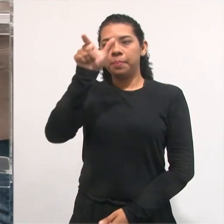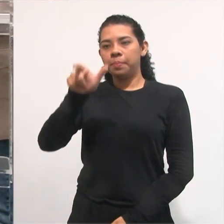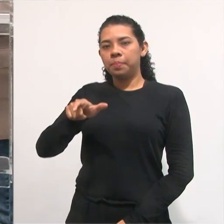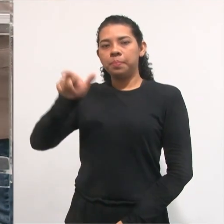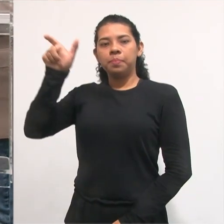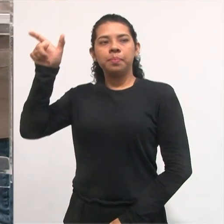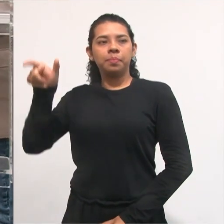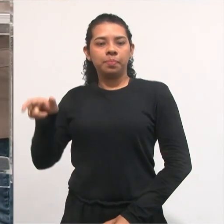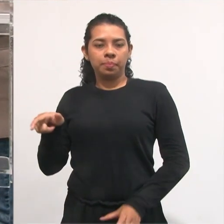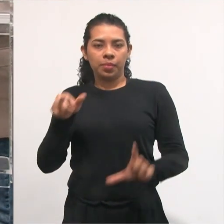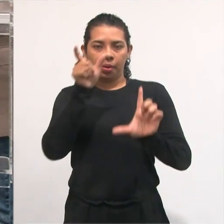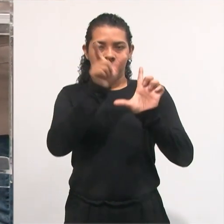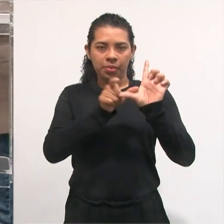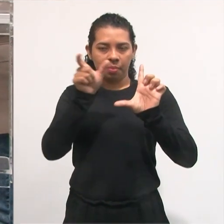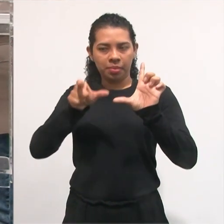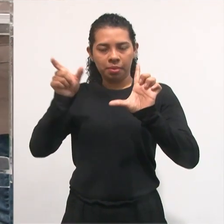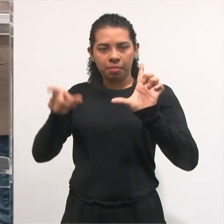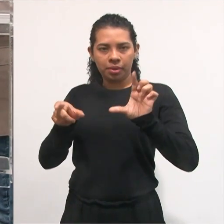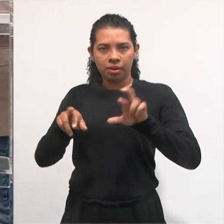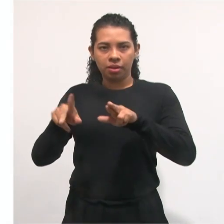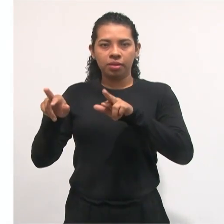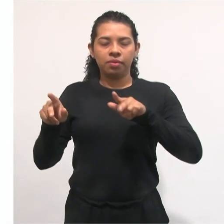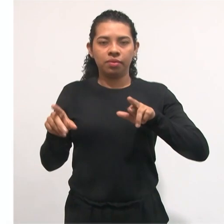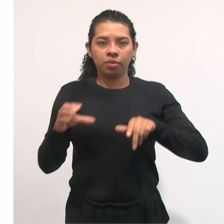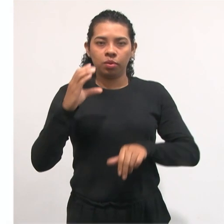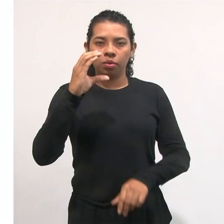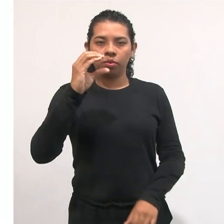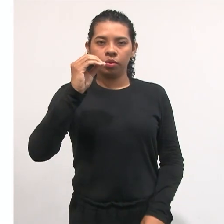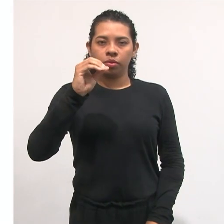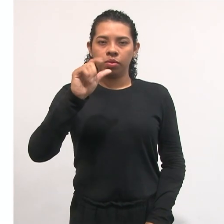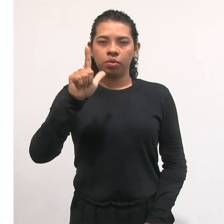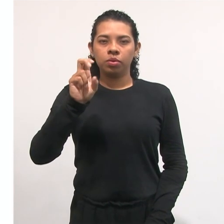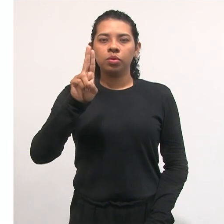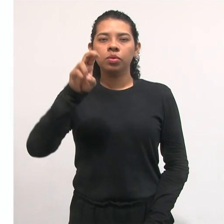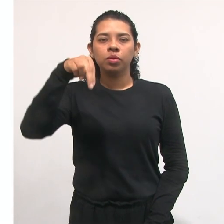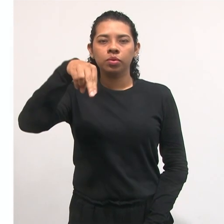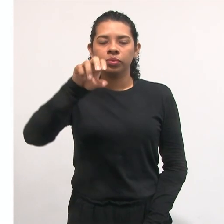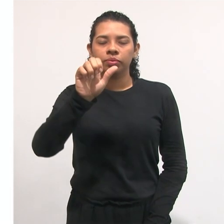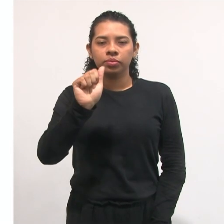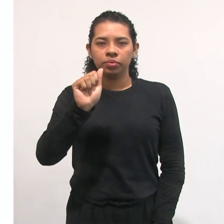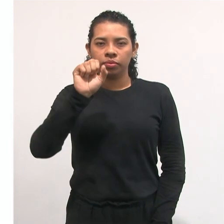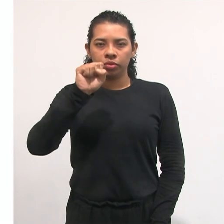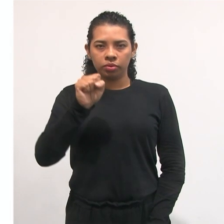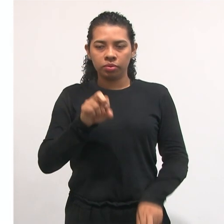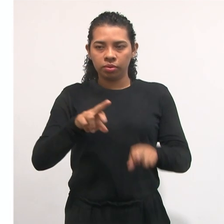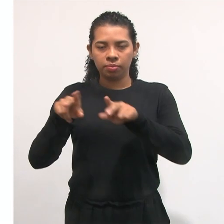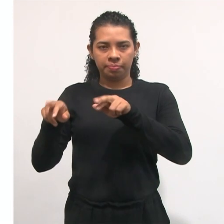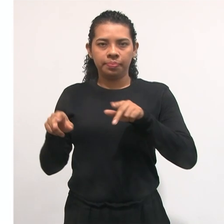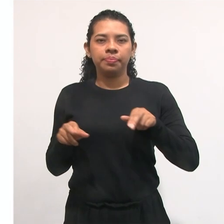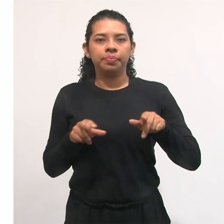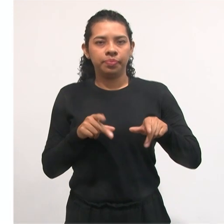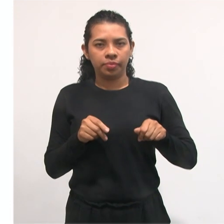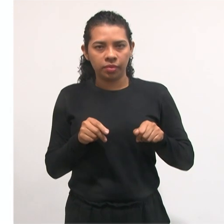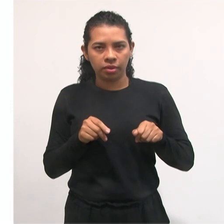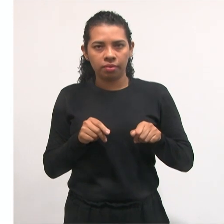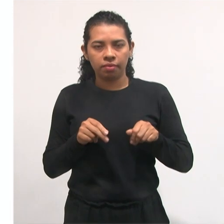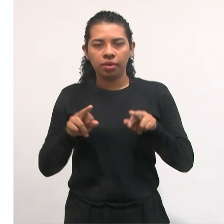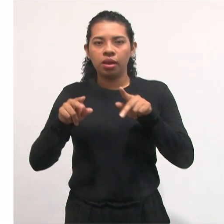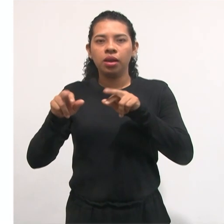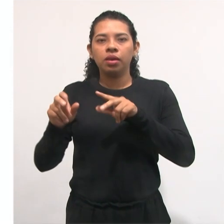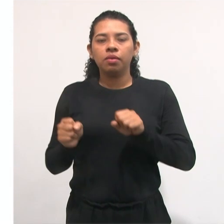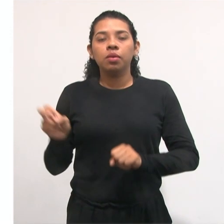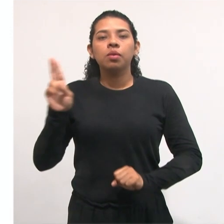um gráfico de linha. Temos também gráfico de colunas, né? Gráfico de colunas, né? Então, por exemplo, já é